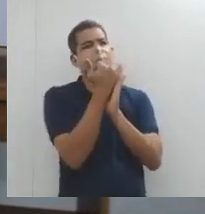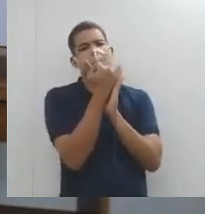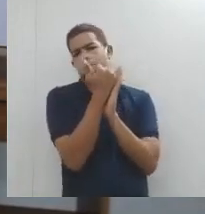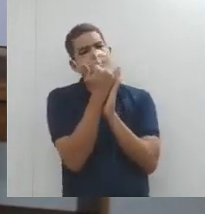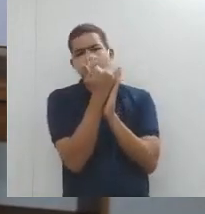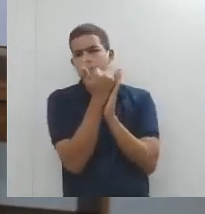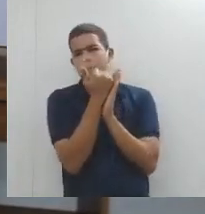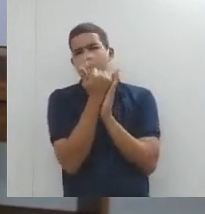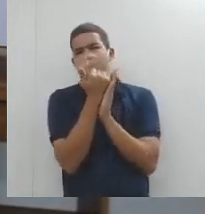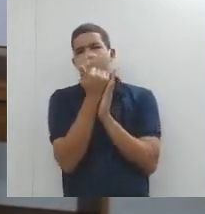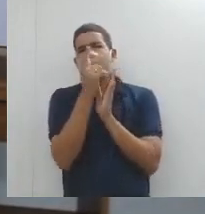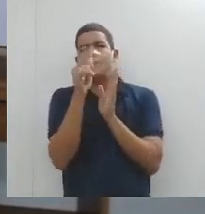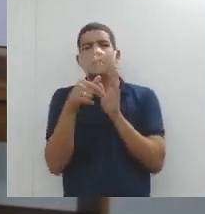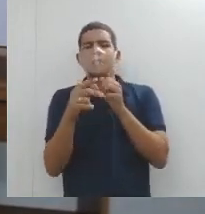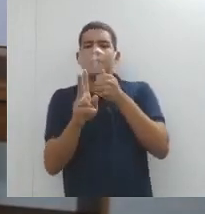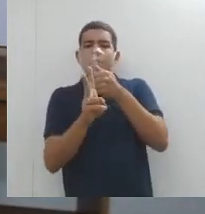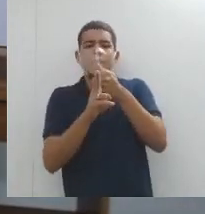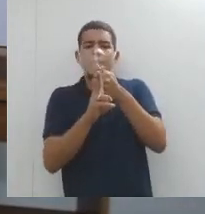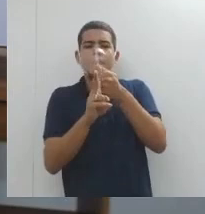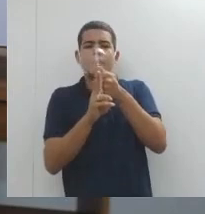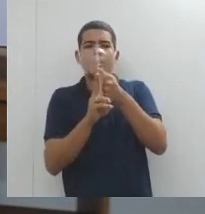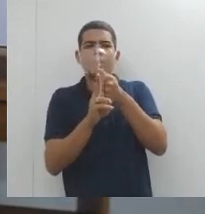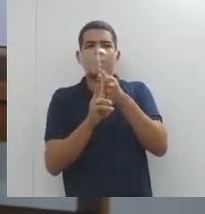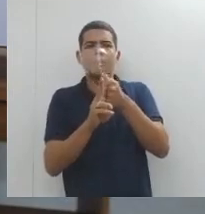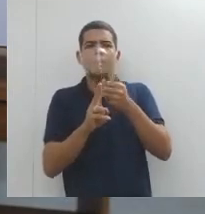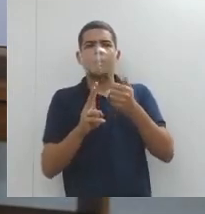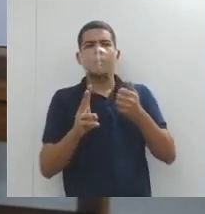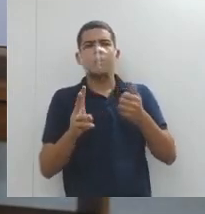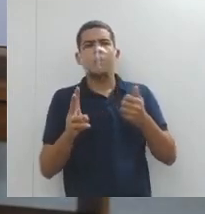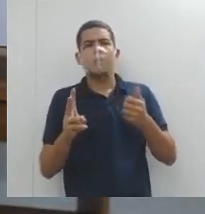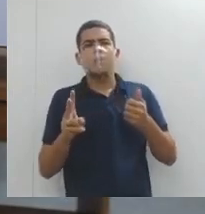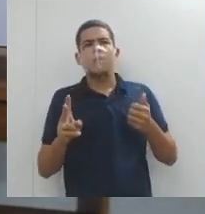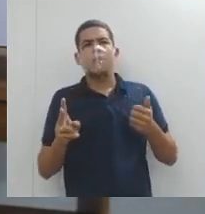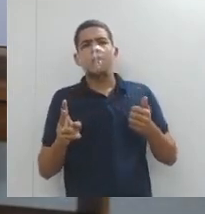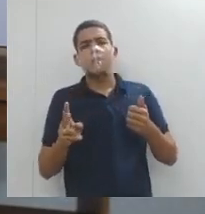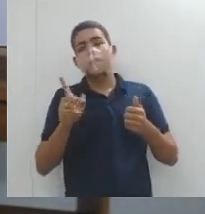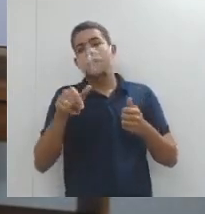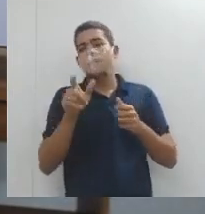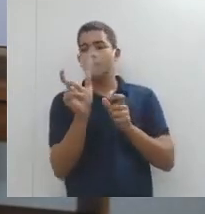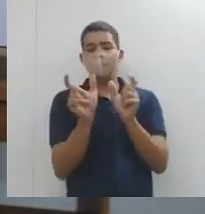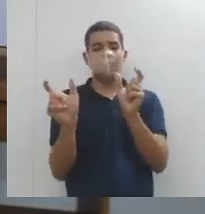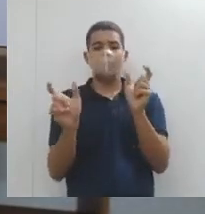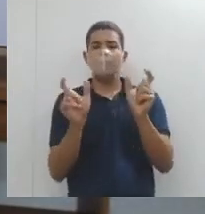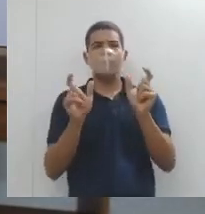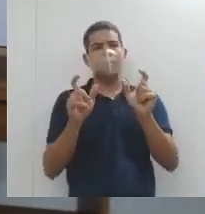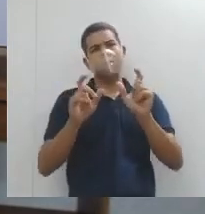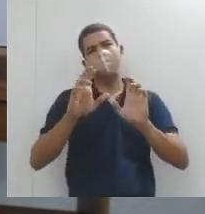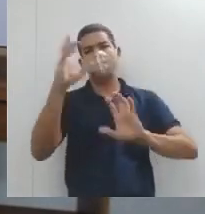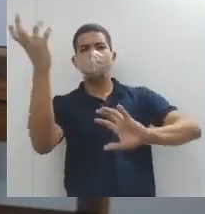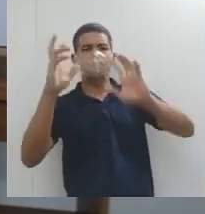elas são advérbios. Elas são palavras que apenas apresentam circunstâncias. Muito cuidado